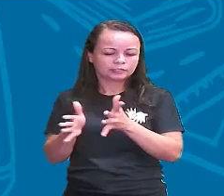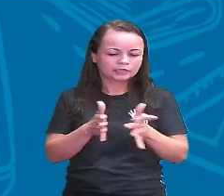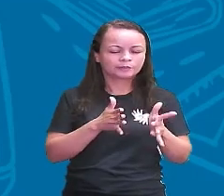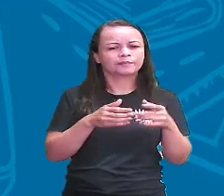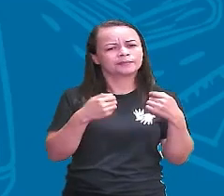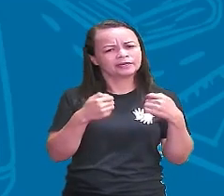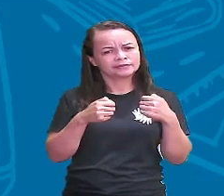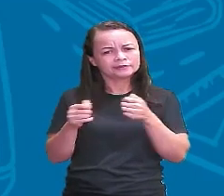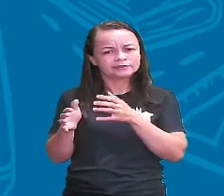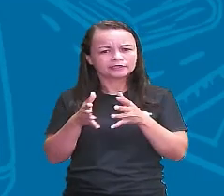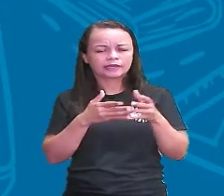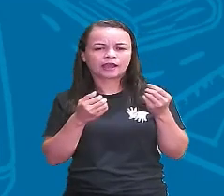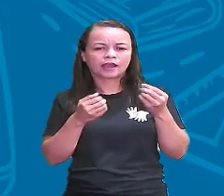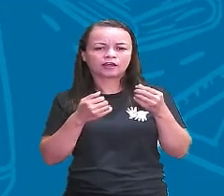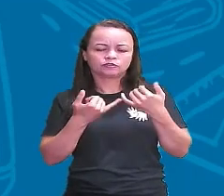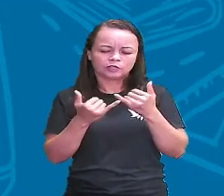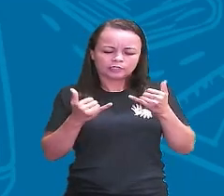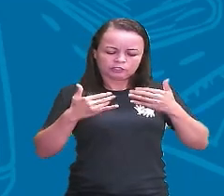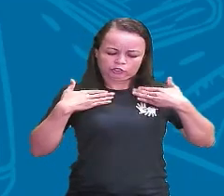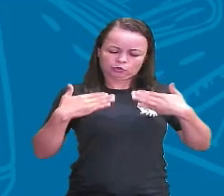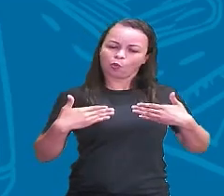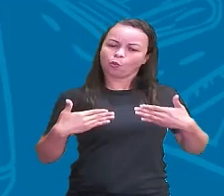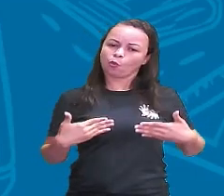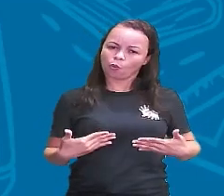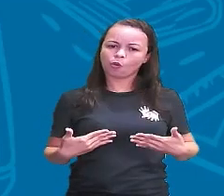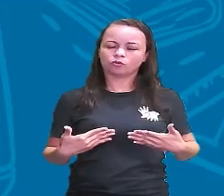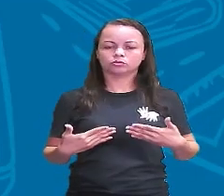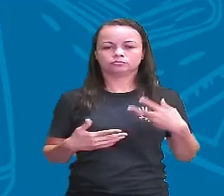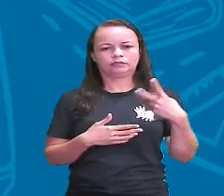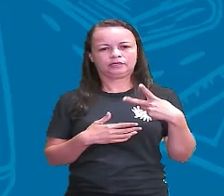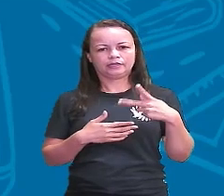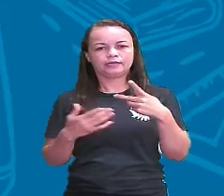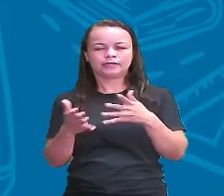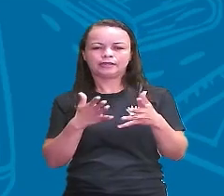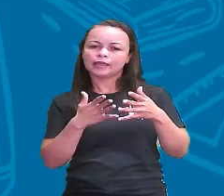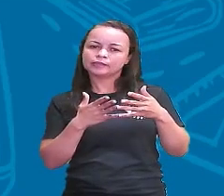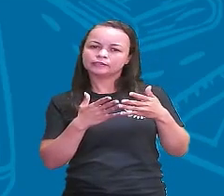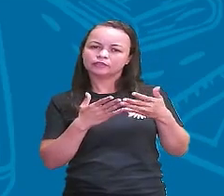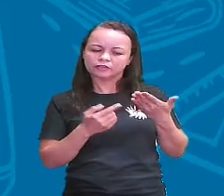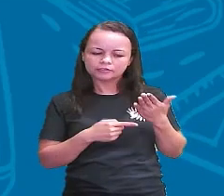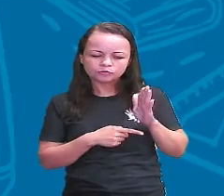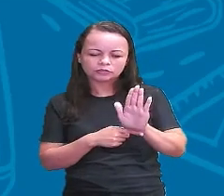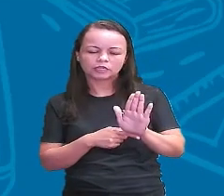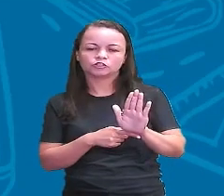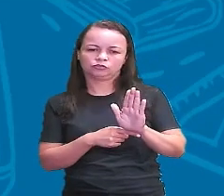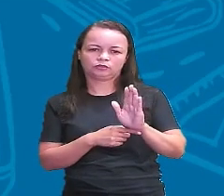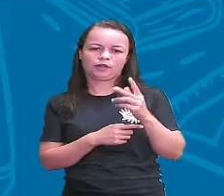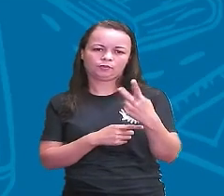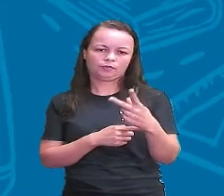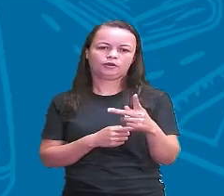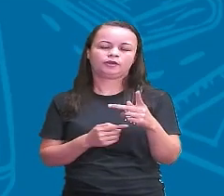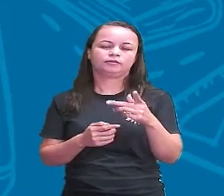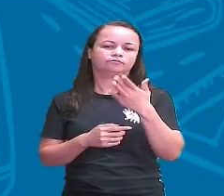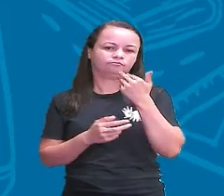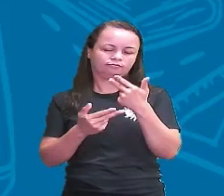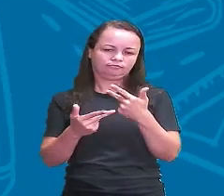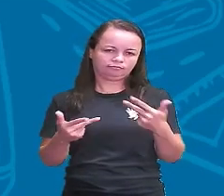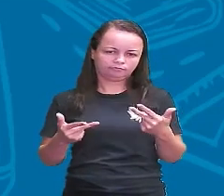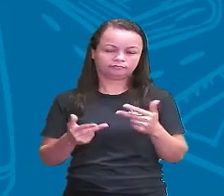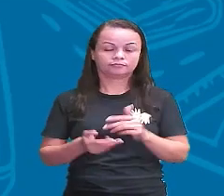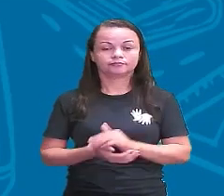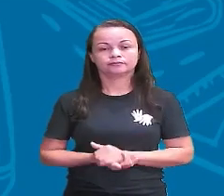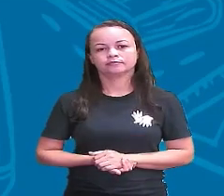de energia, tá certo? E essa energia, ela vai ser fornecida por esses alimentos.